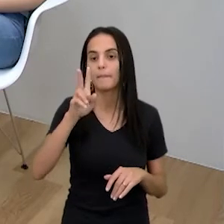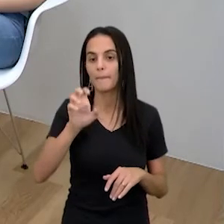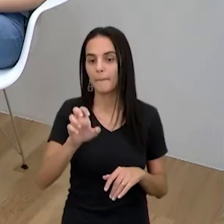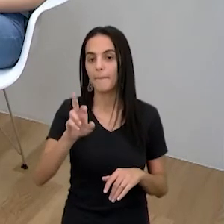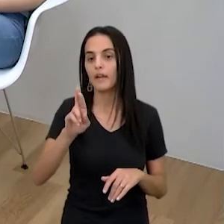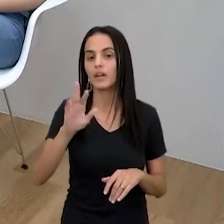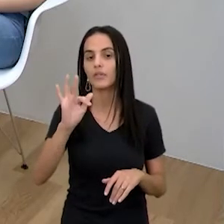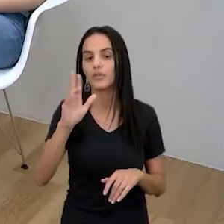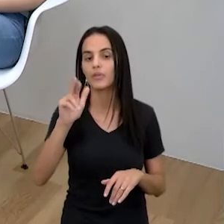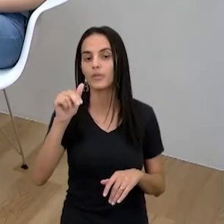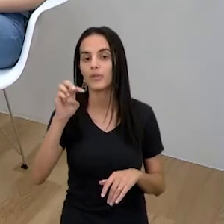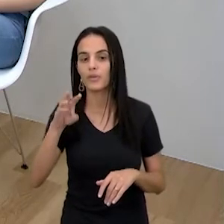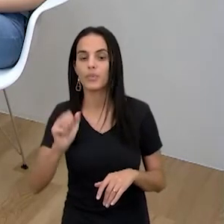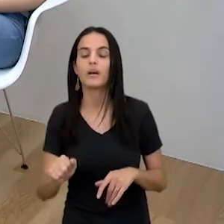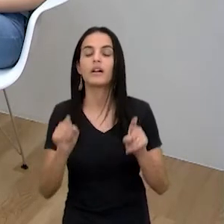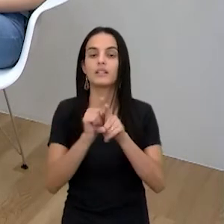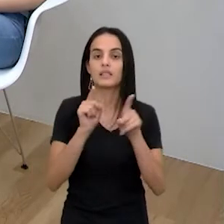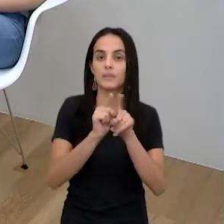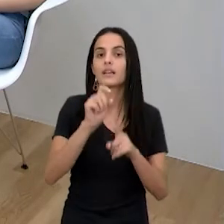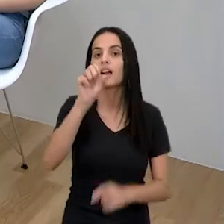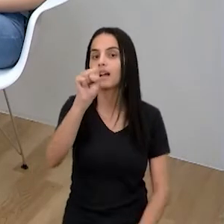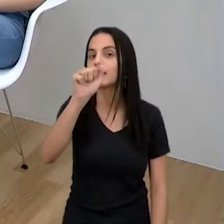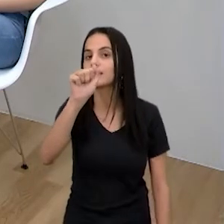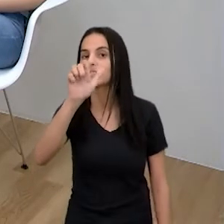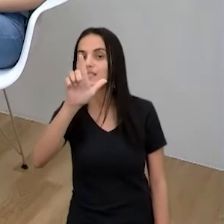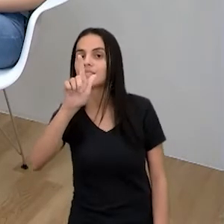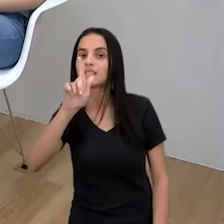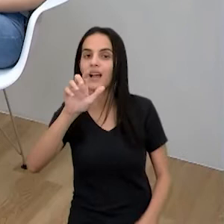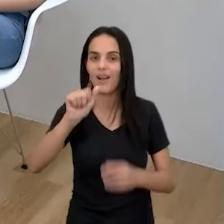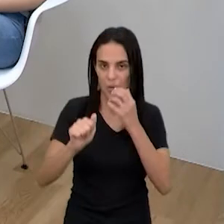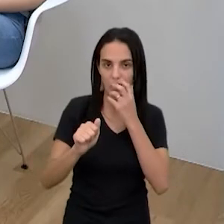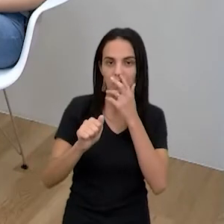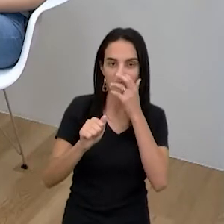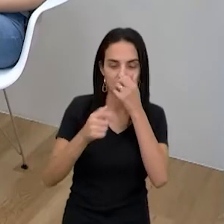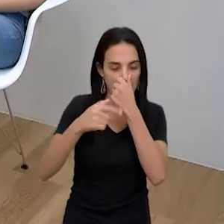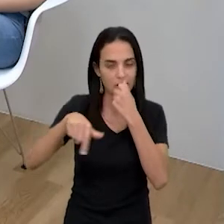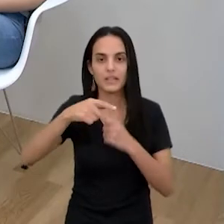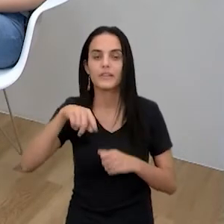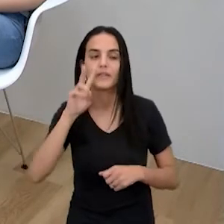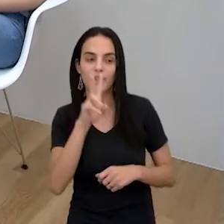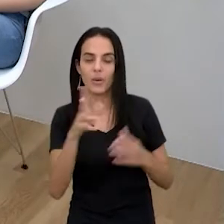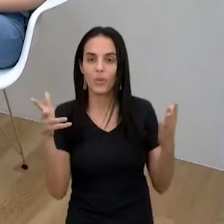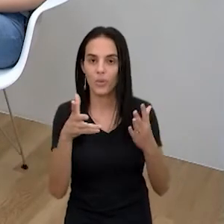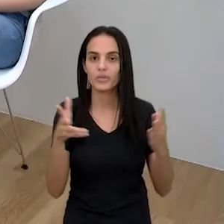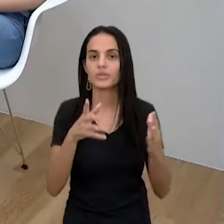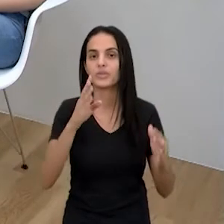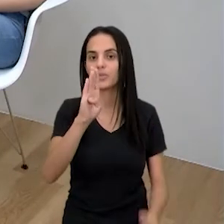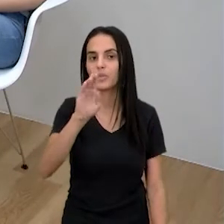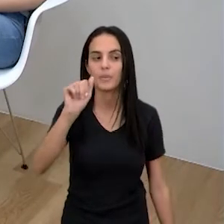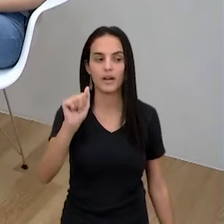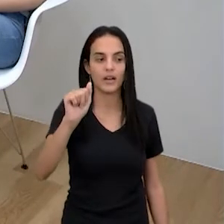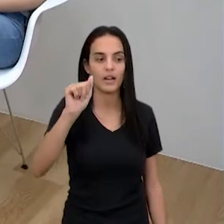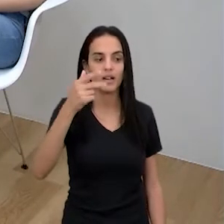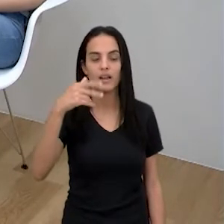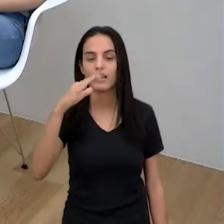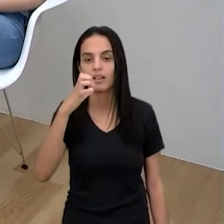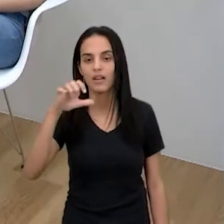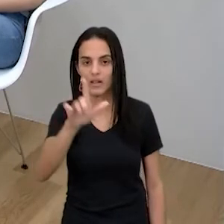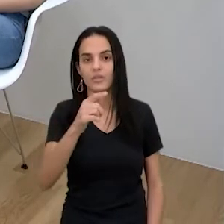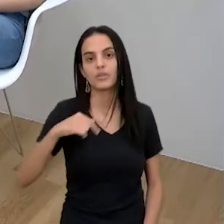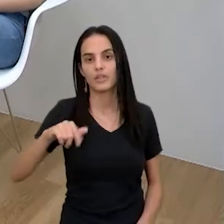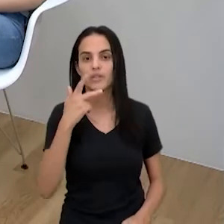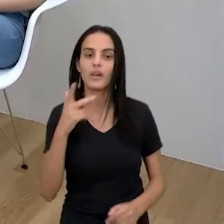maior e mais forte e mais ágil. Simultaneamente, ele começa a dominar também os instrumentos de